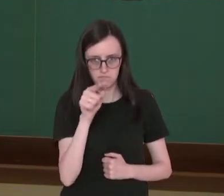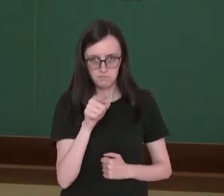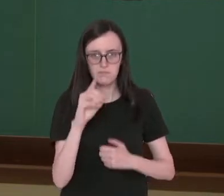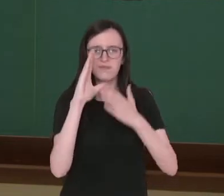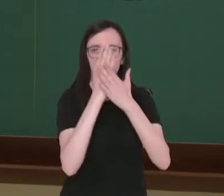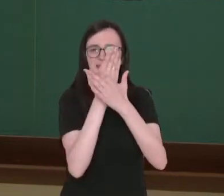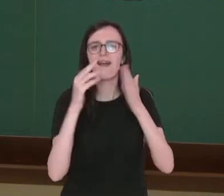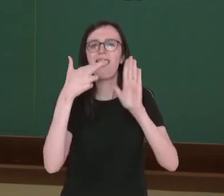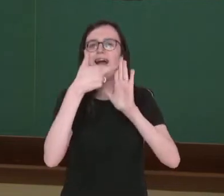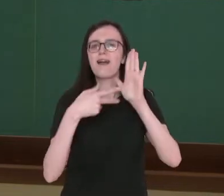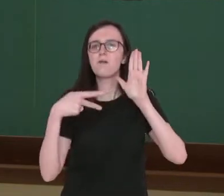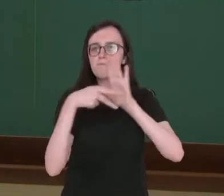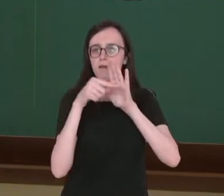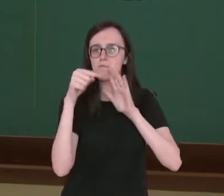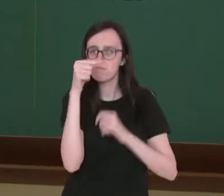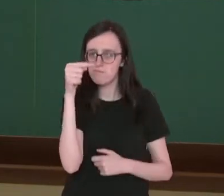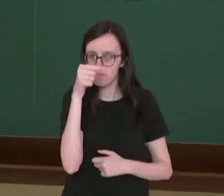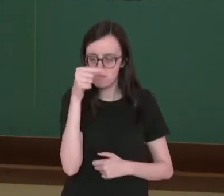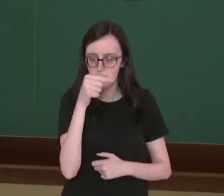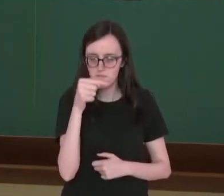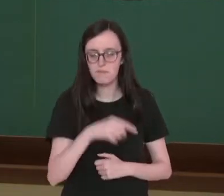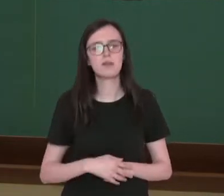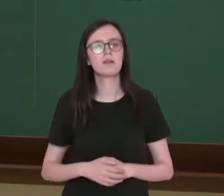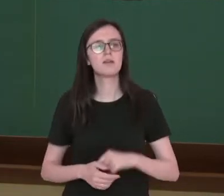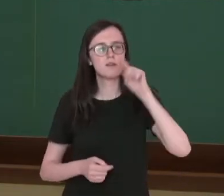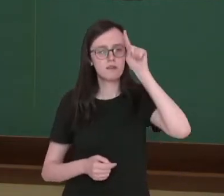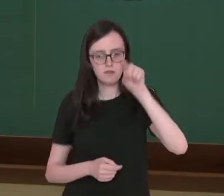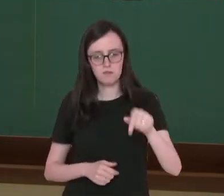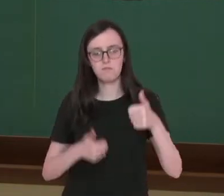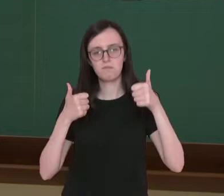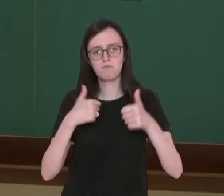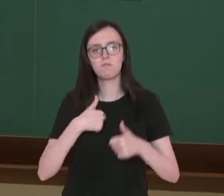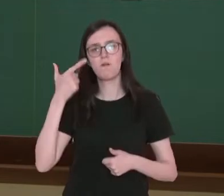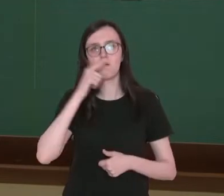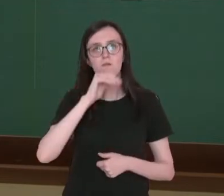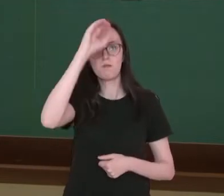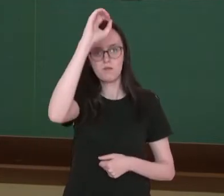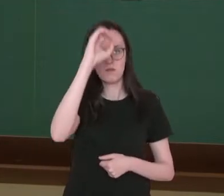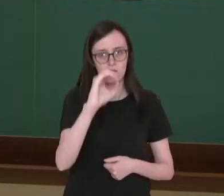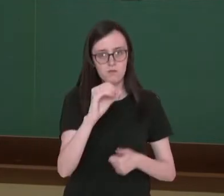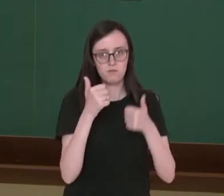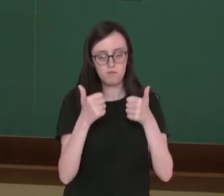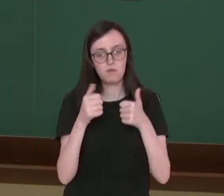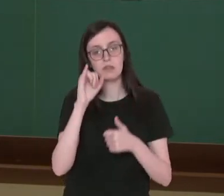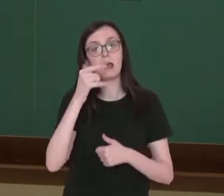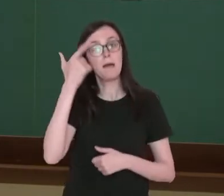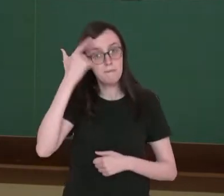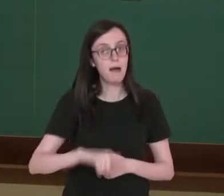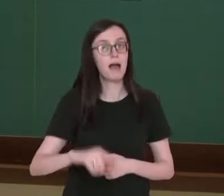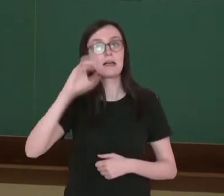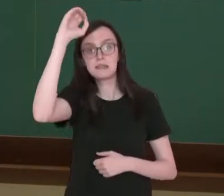zero. Nesse caso eu não preciso completar com nada, porque eu coloquei um zero só, né? Se eu colocasse